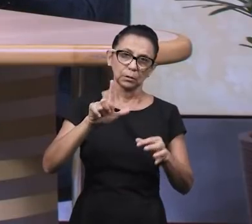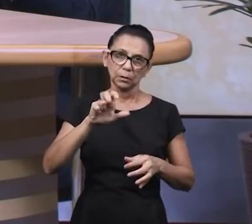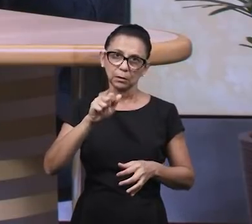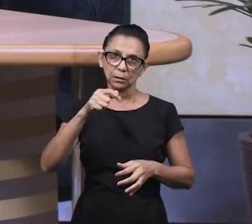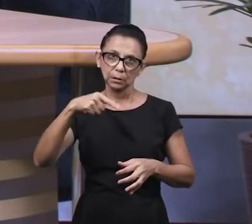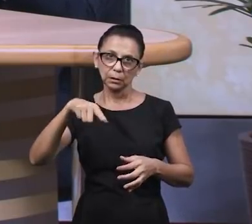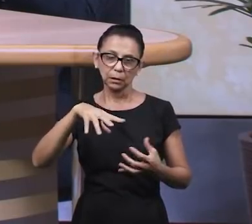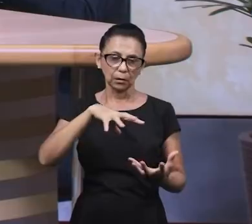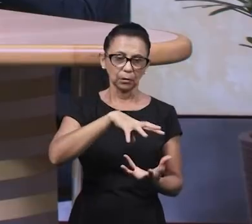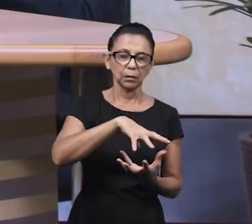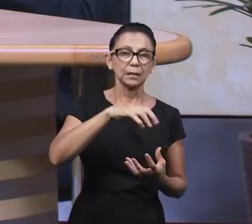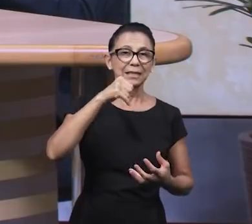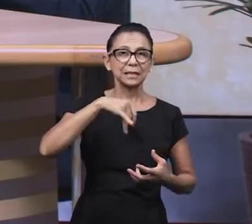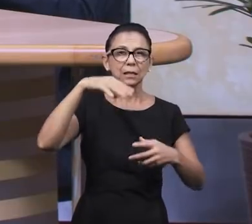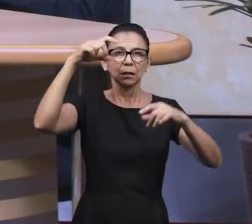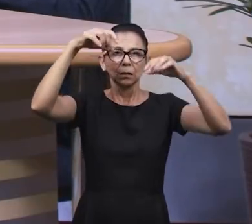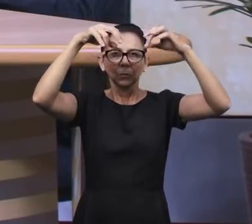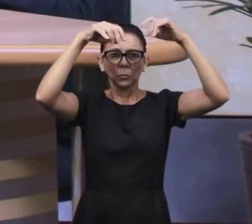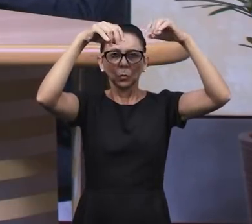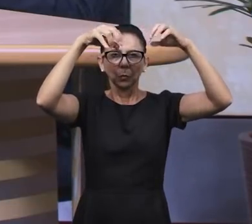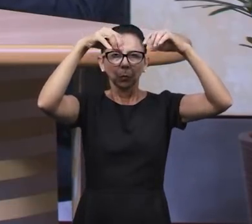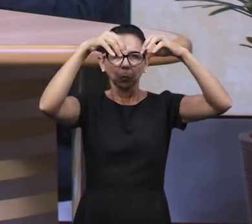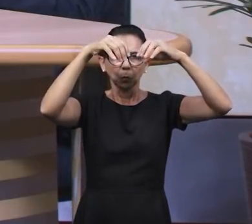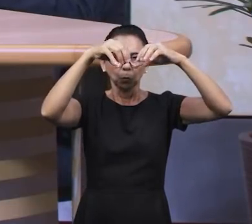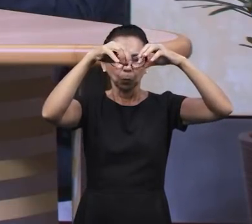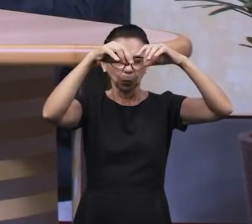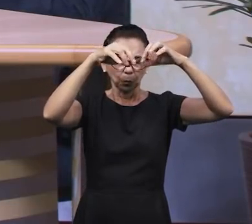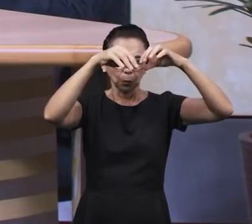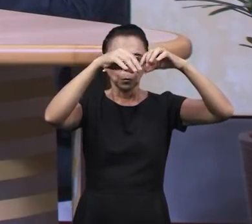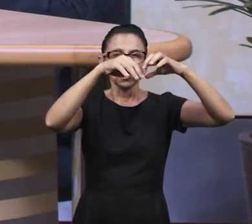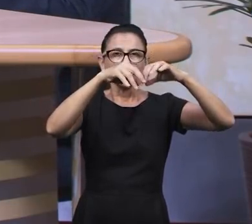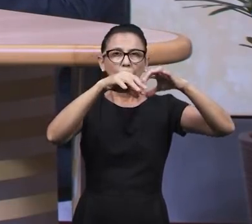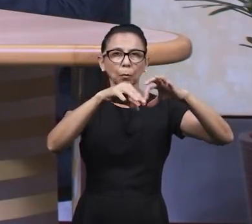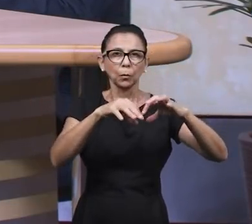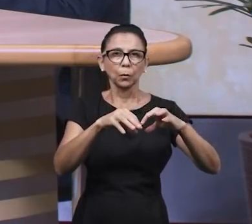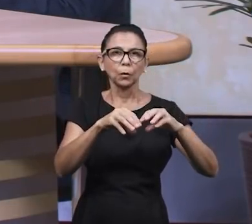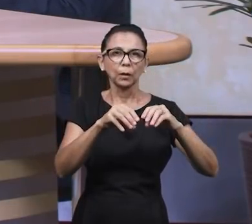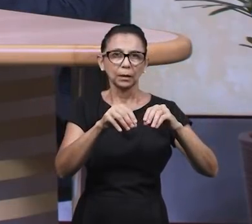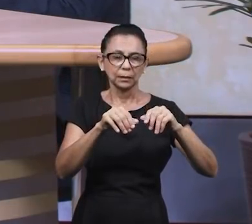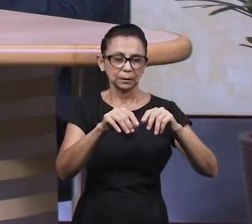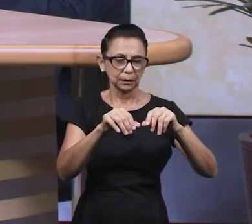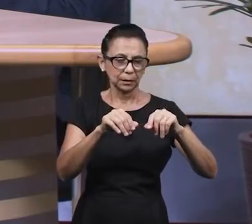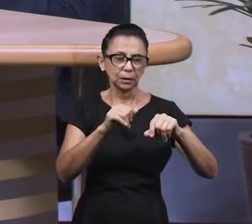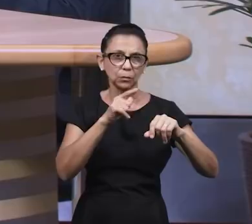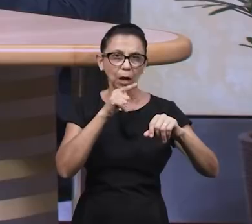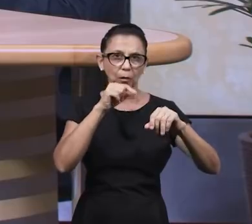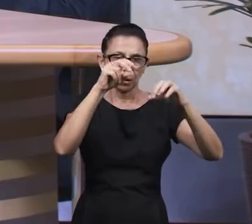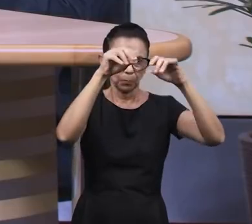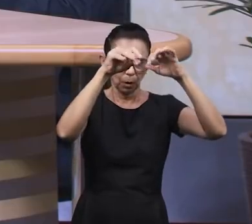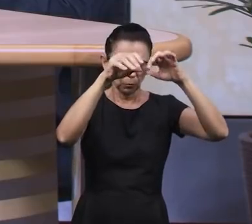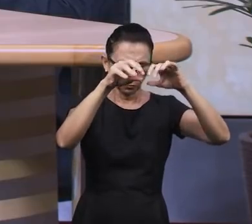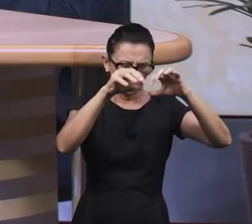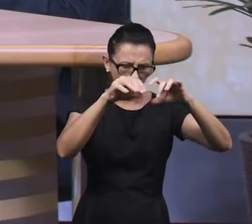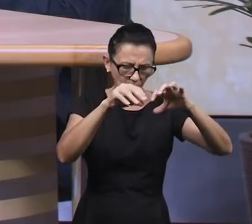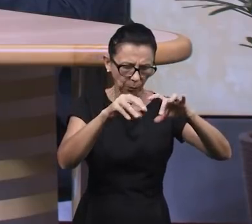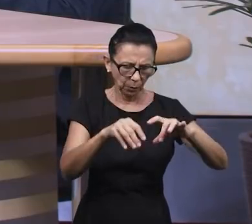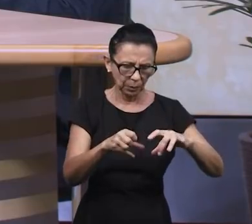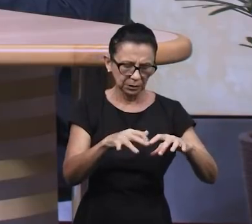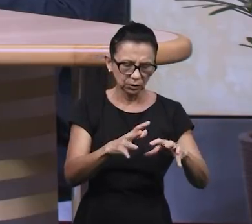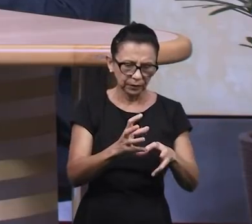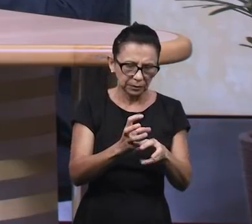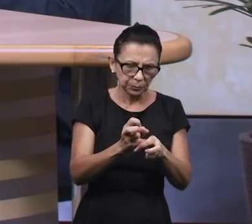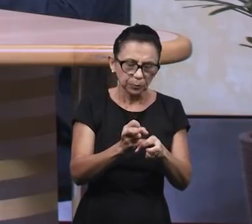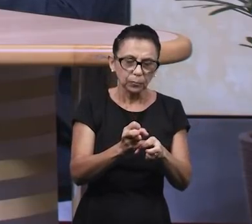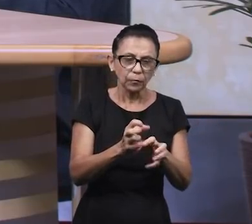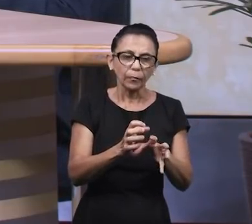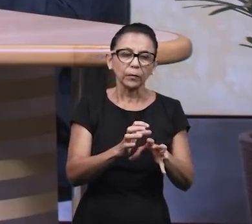completamente molhado do orvalho, então ele entenderia que o Senhor ia dar a vitória para ele. É, o velo de lã molhado e ao